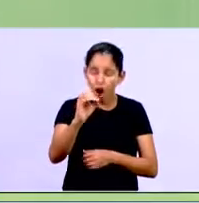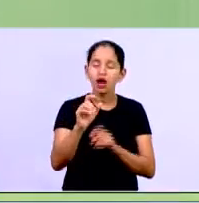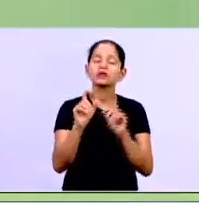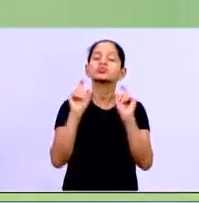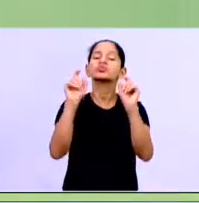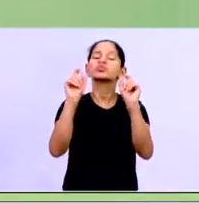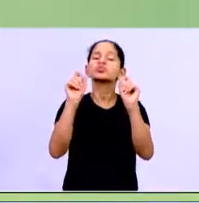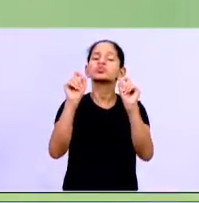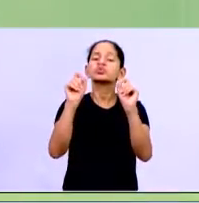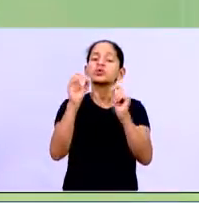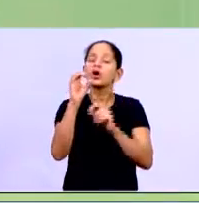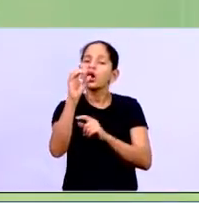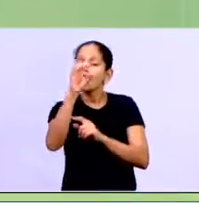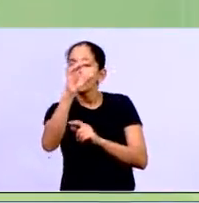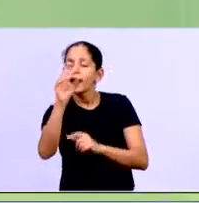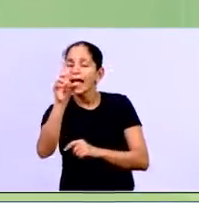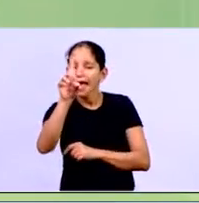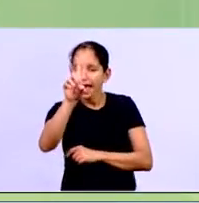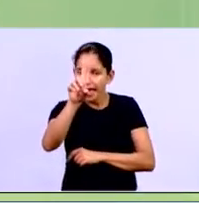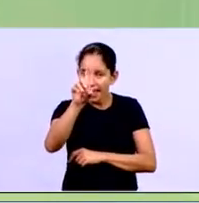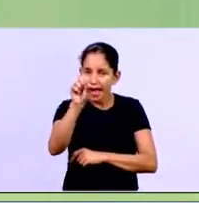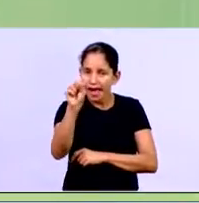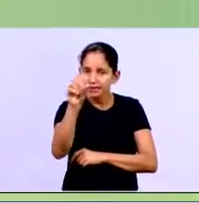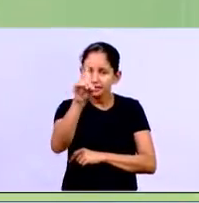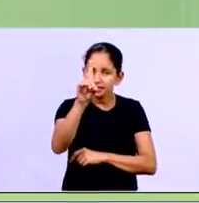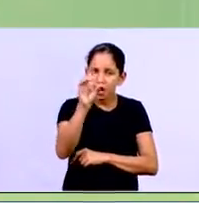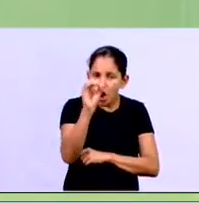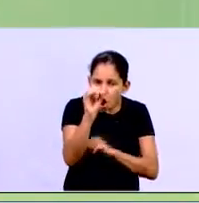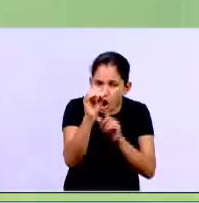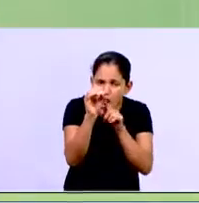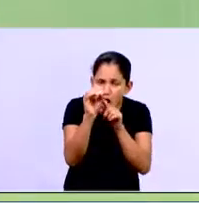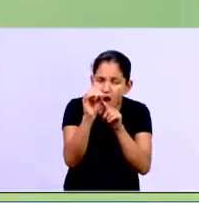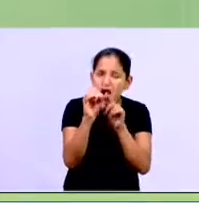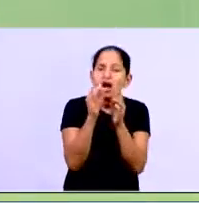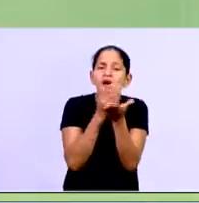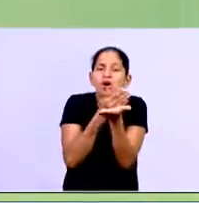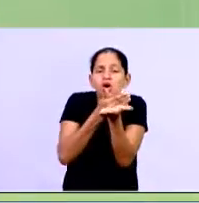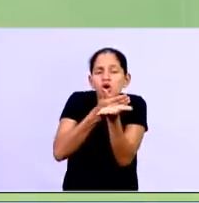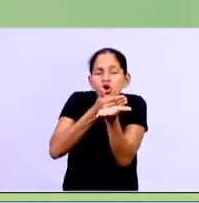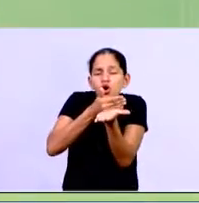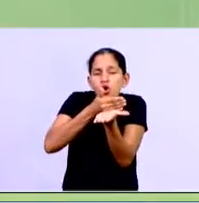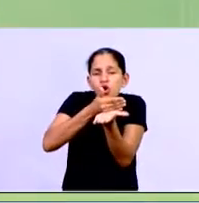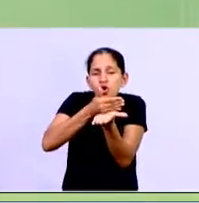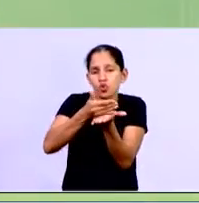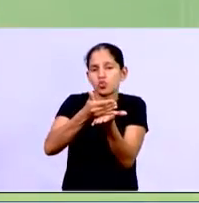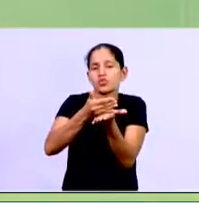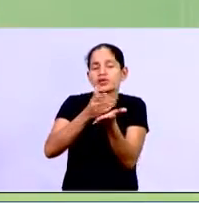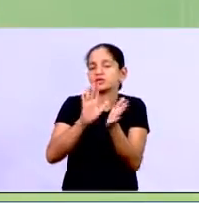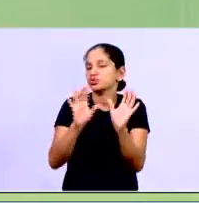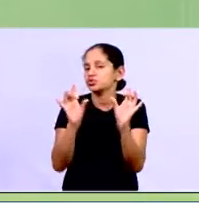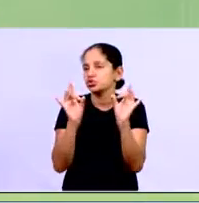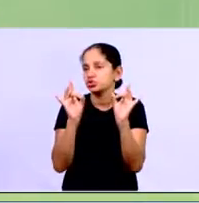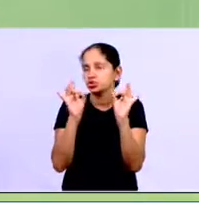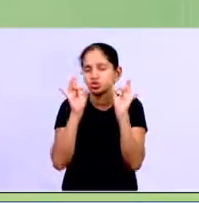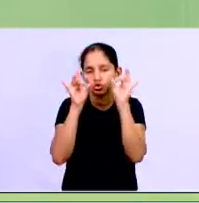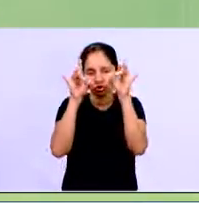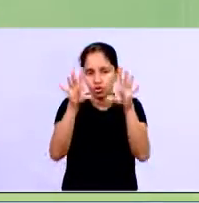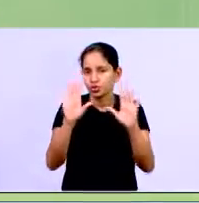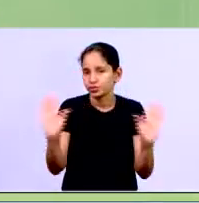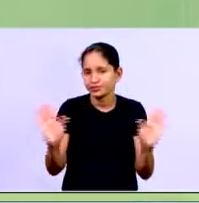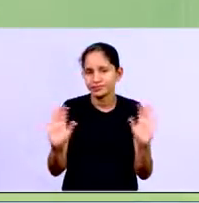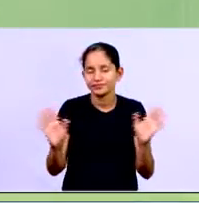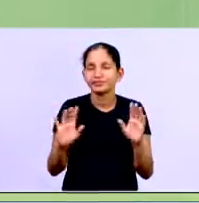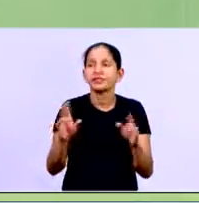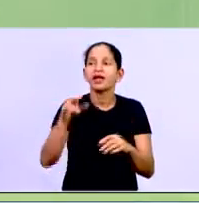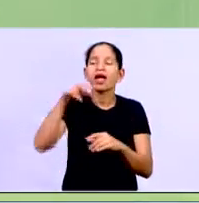com esse zerinho embaixo, significa saldo devedor inicial. Vamos destacar isso na frente. O N é